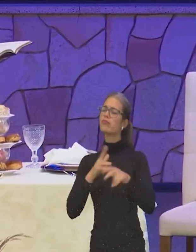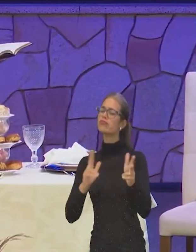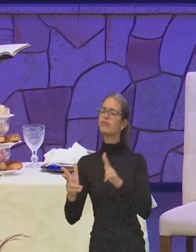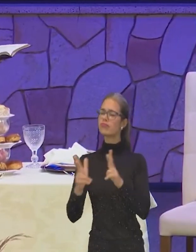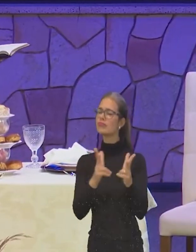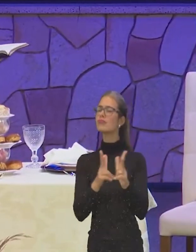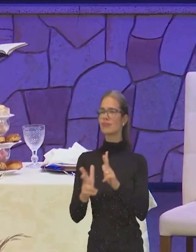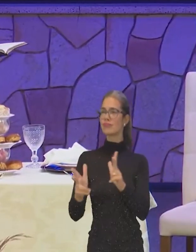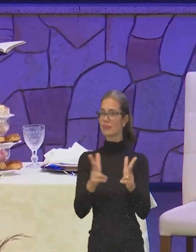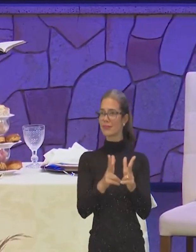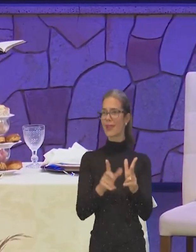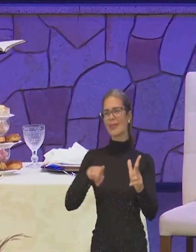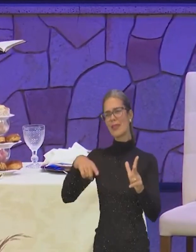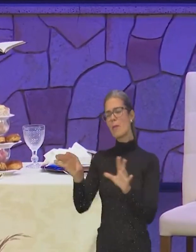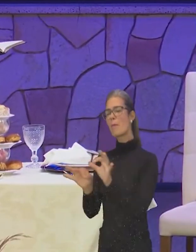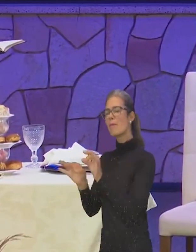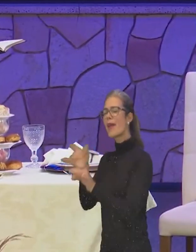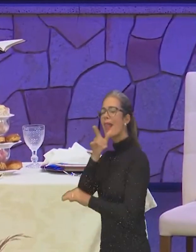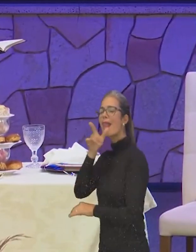lanche.